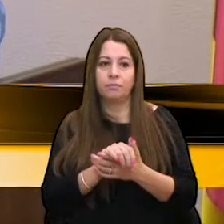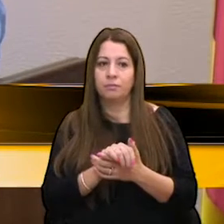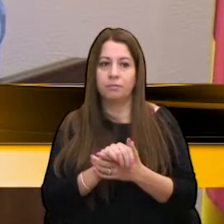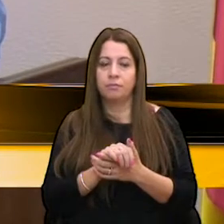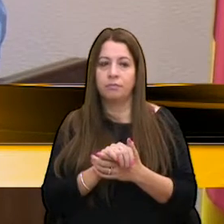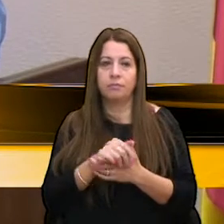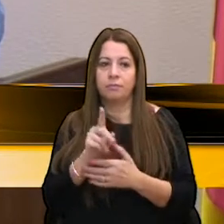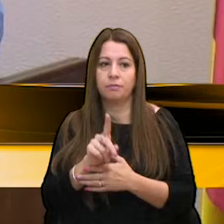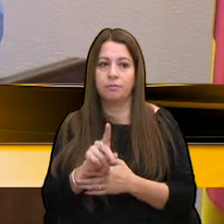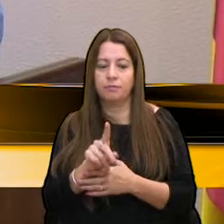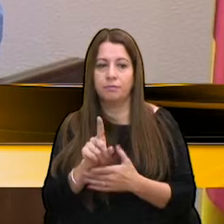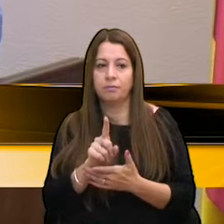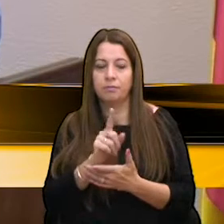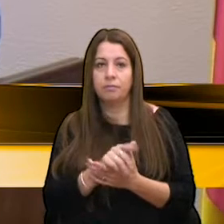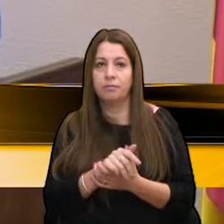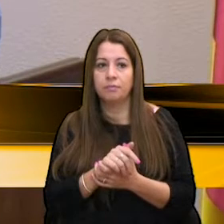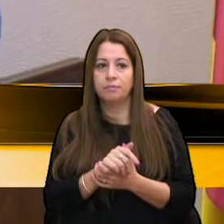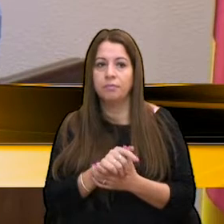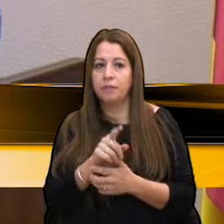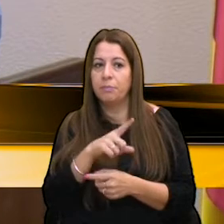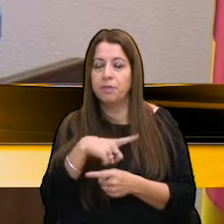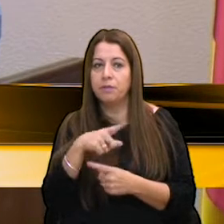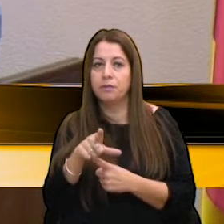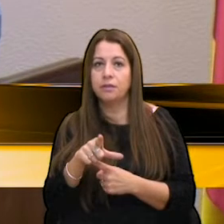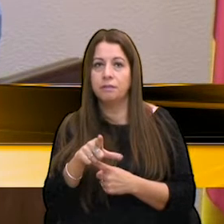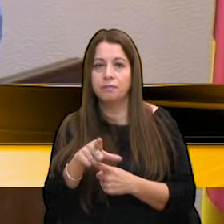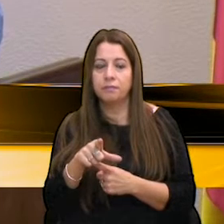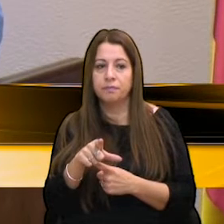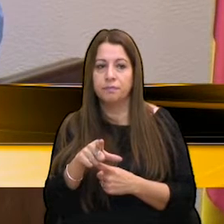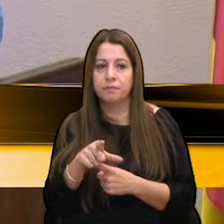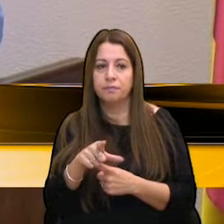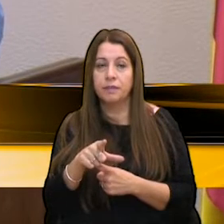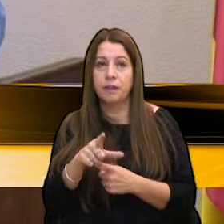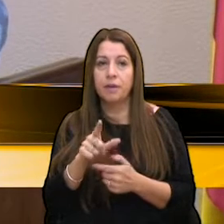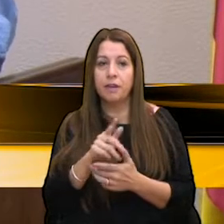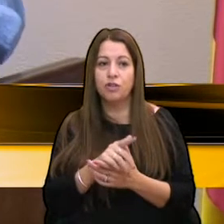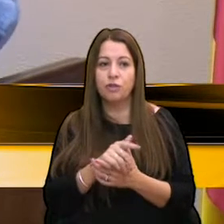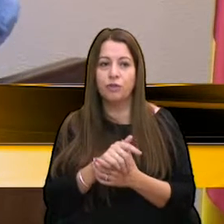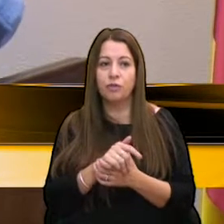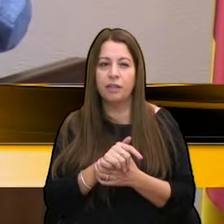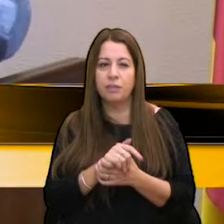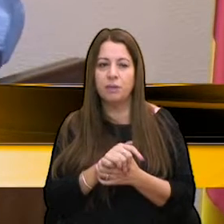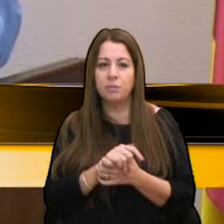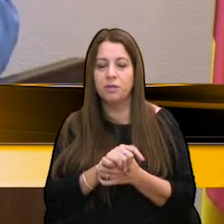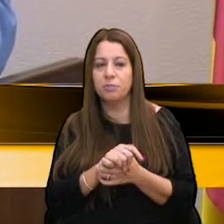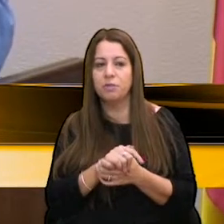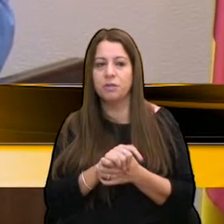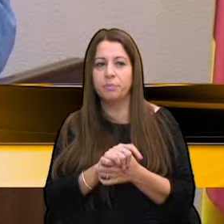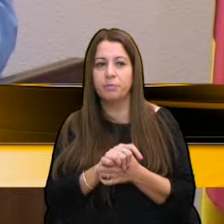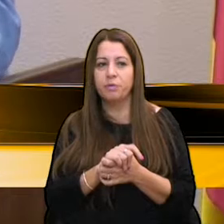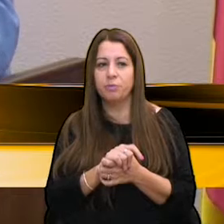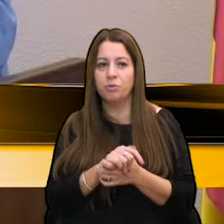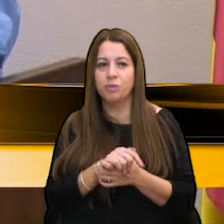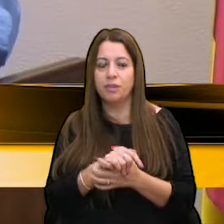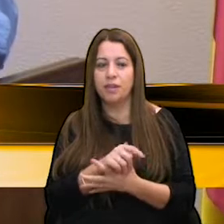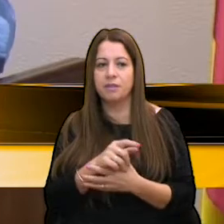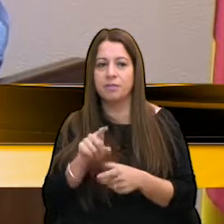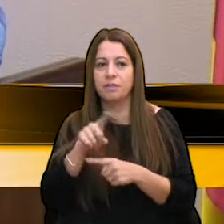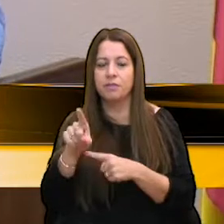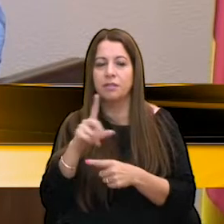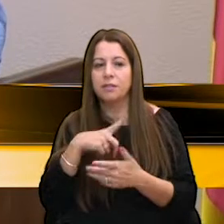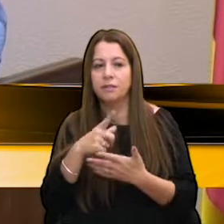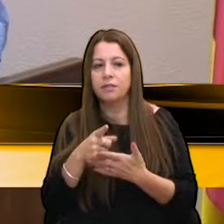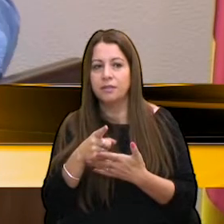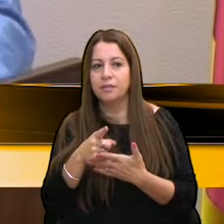casa, um vizinho chegou e me pediu: tem como interceder, eles acham que a gente pode, né, arrumar vagas, né? A gente vai